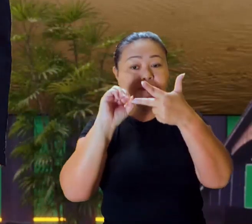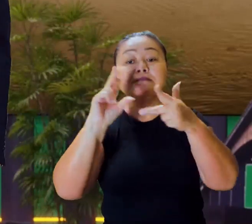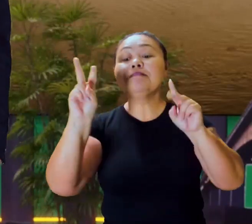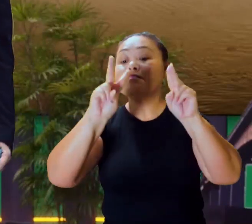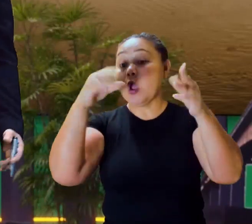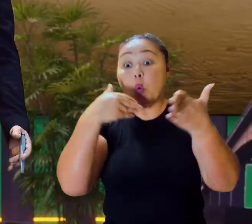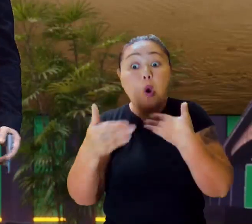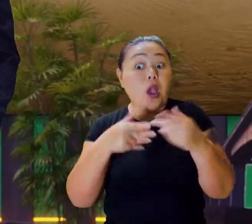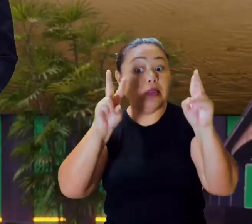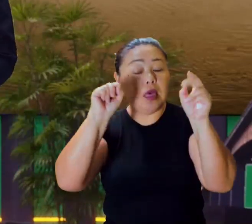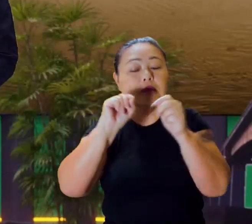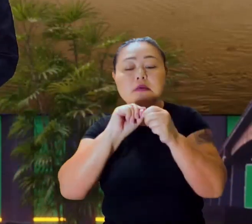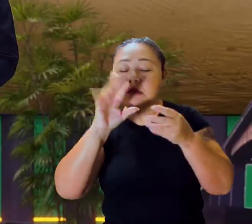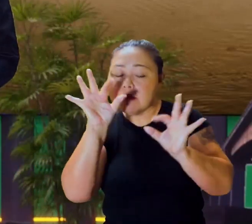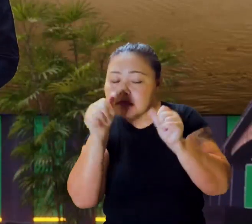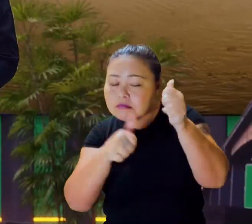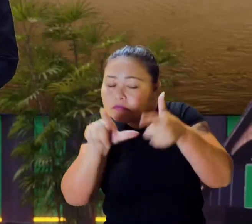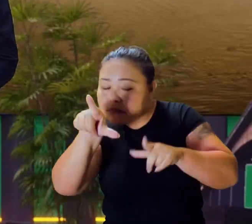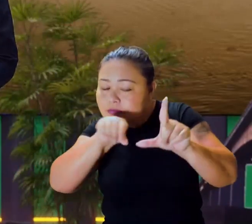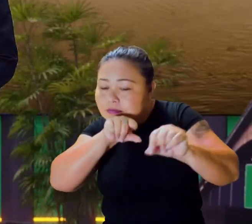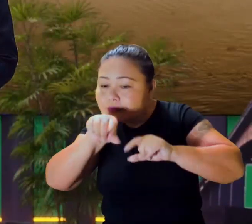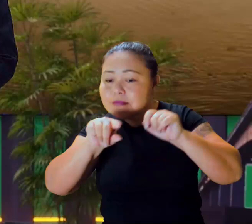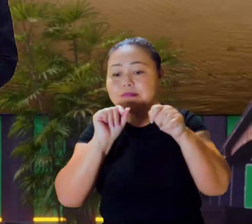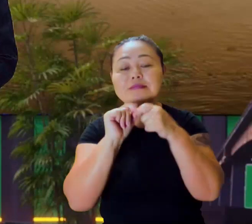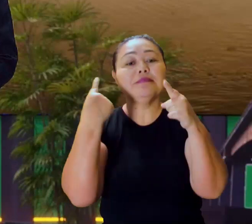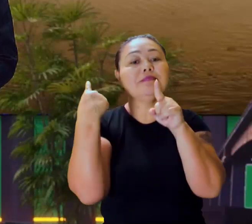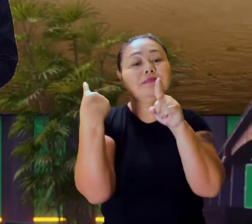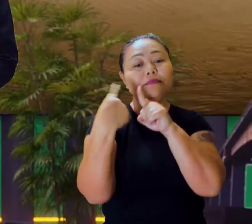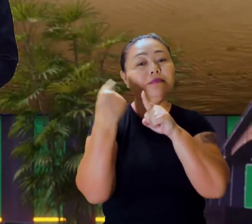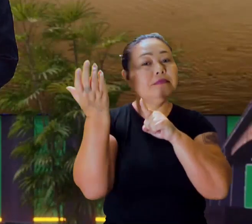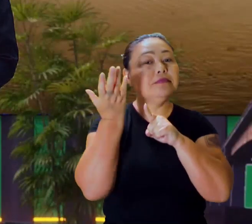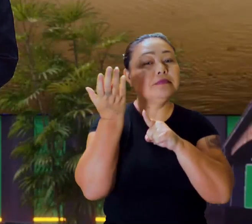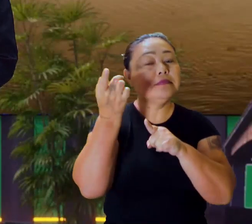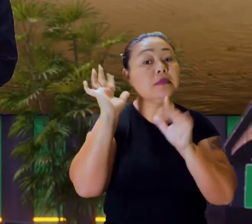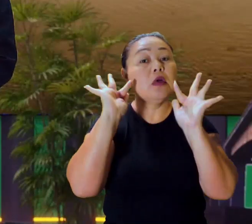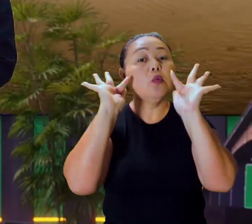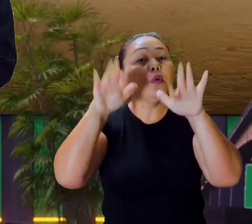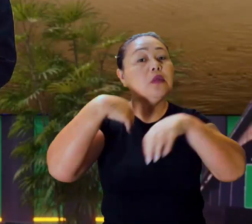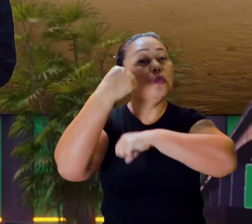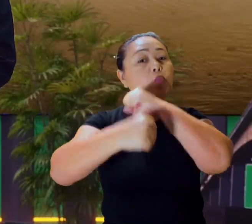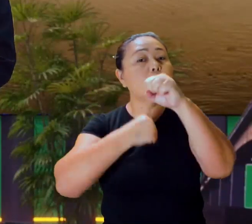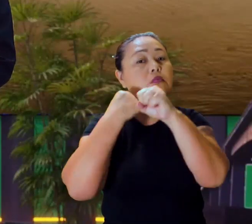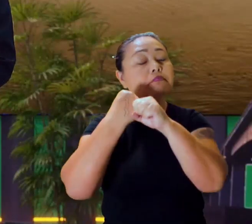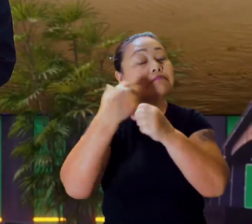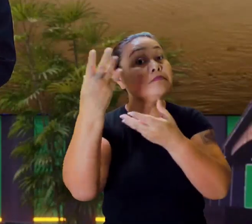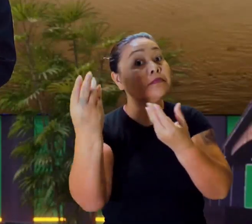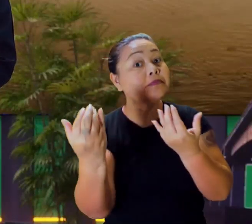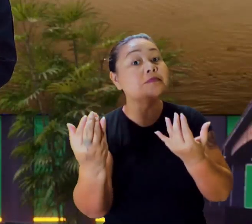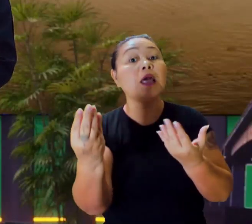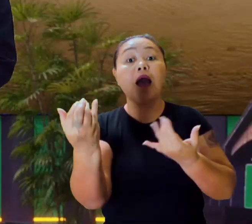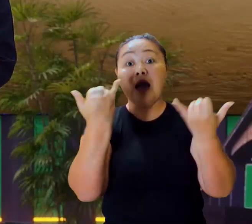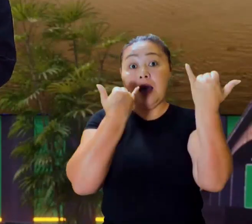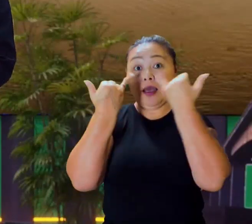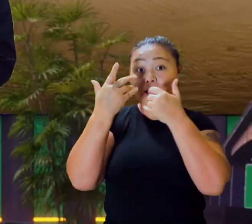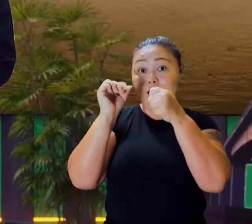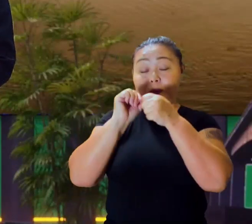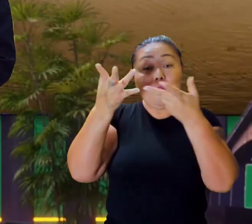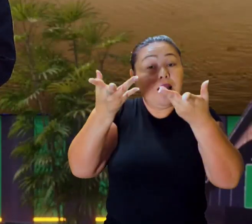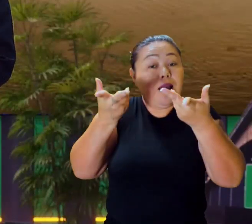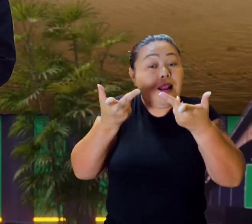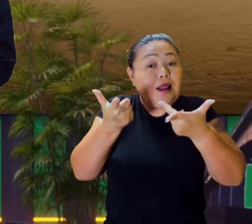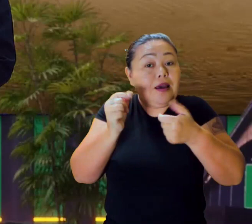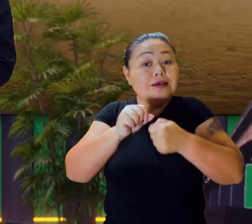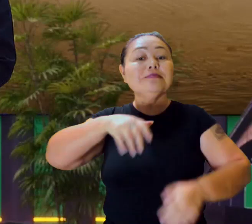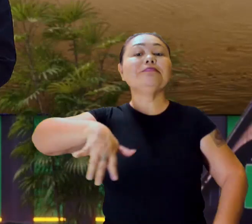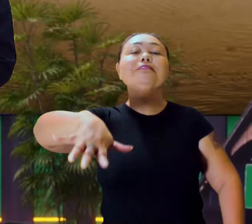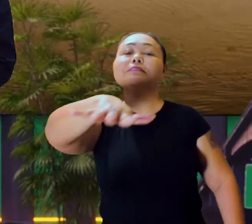aqui, não. É filtrado, é selecionado, porque a gente quer, no final do ano, receber notícias maravilhosas, professor Jorge, que